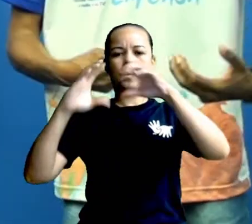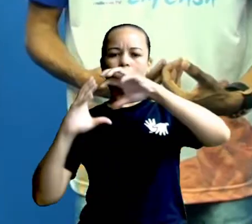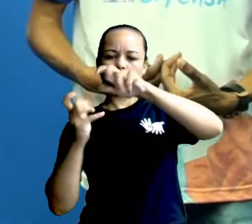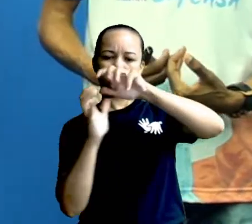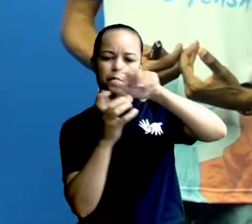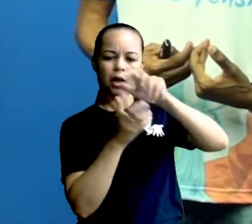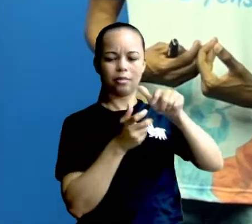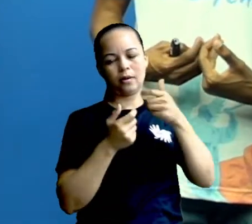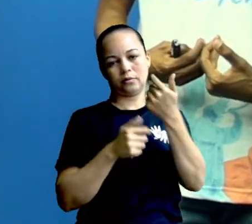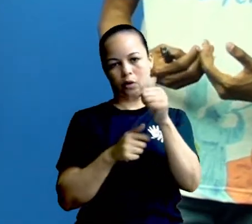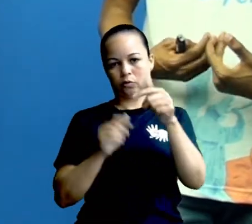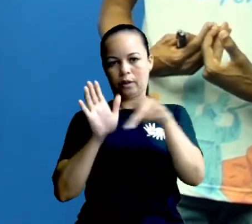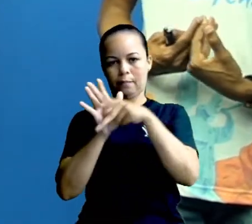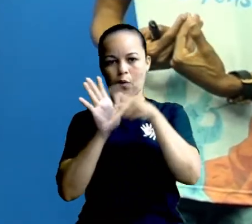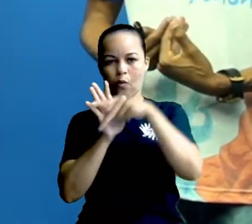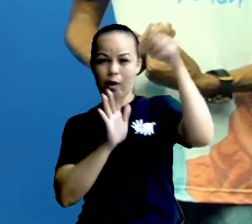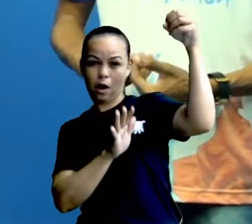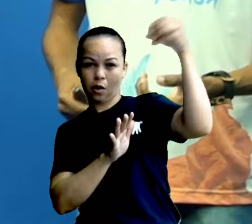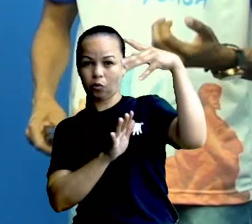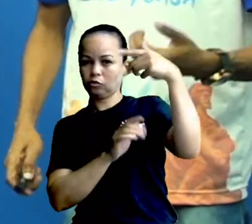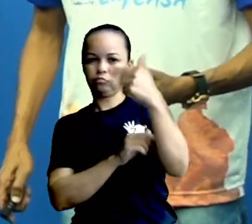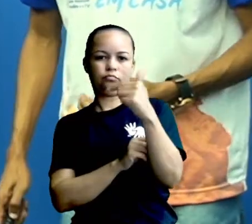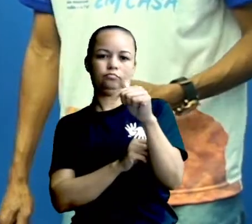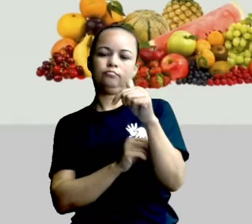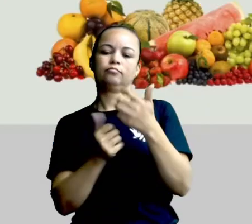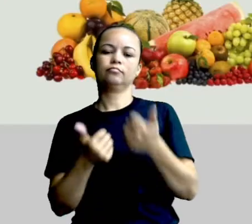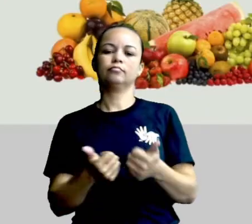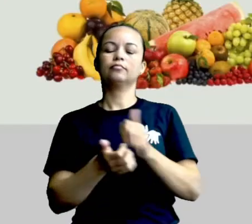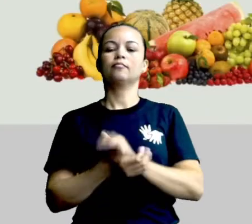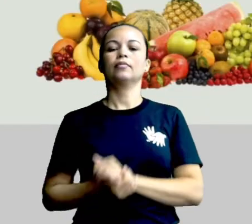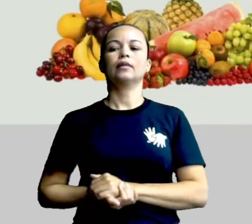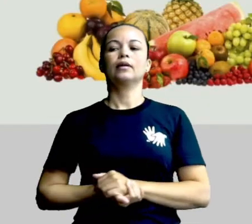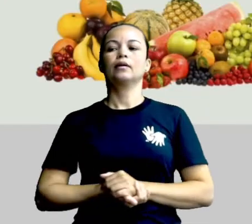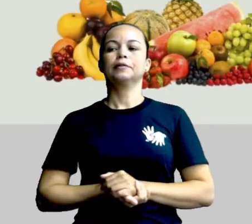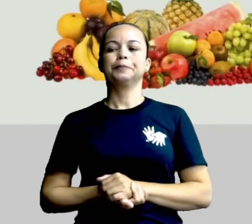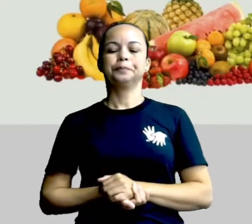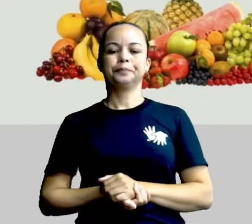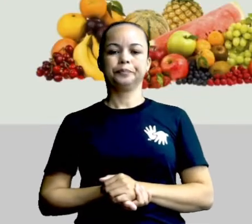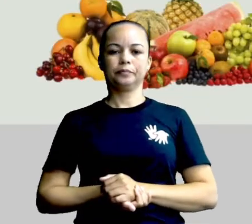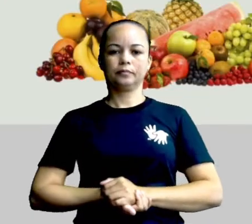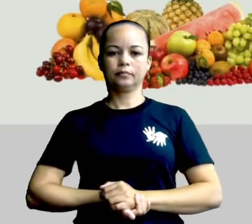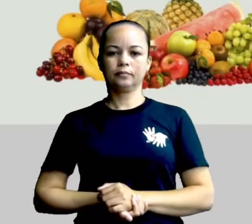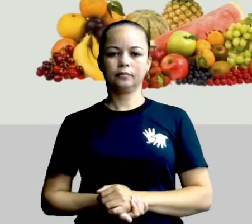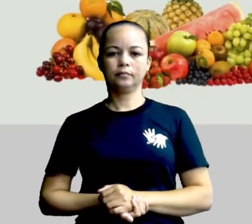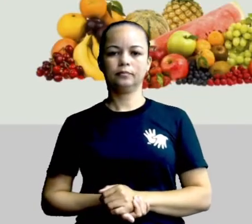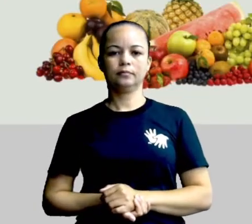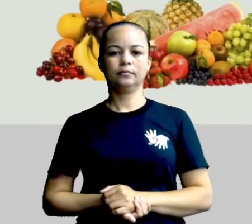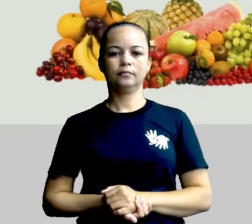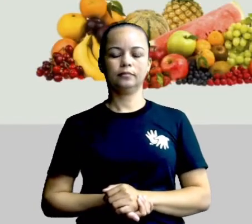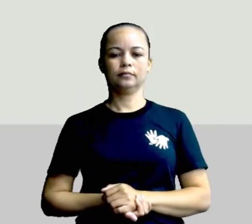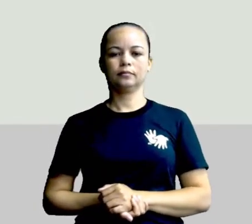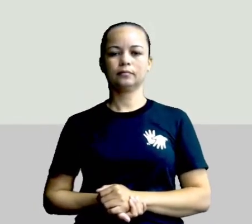verdade, os planetas, tá? Não tem luz própria, beleza? Segue aqui comigo.